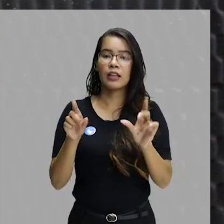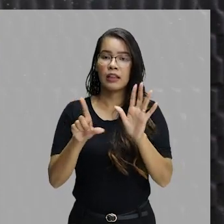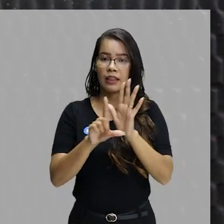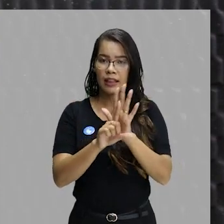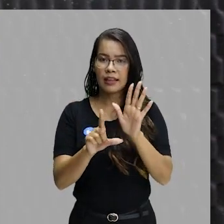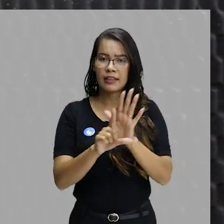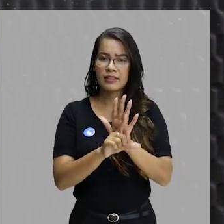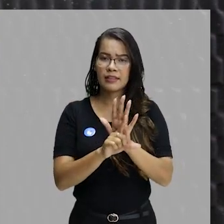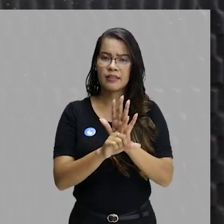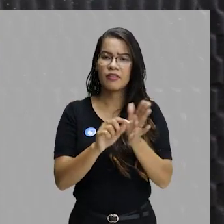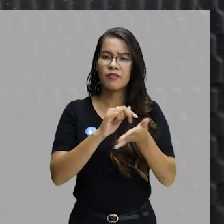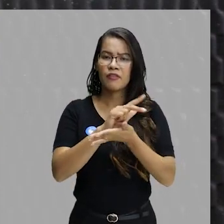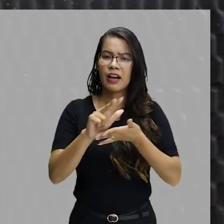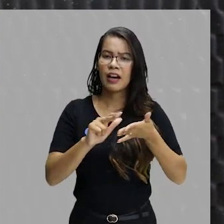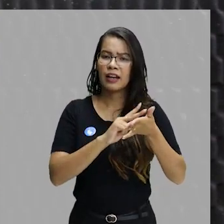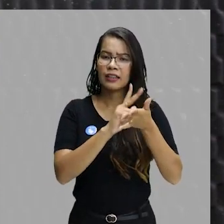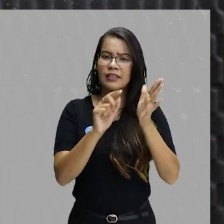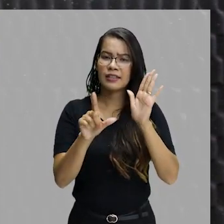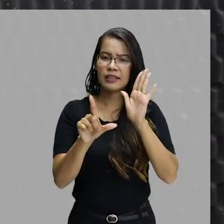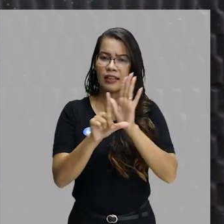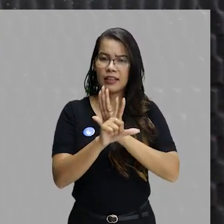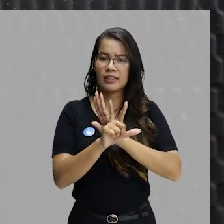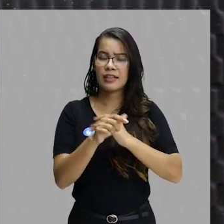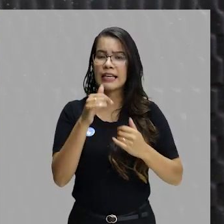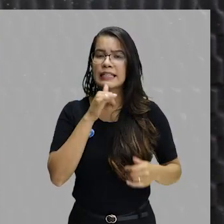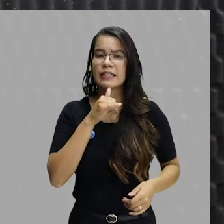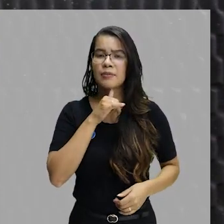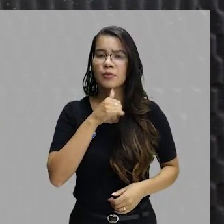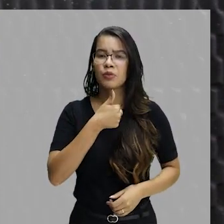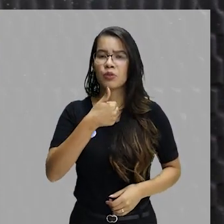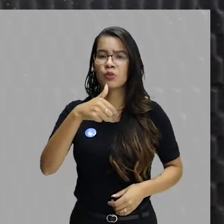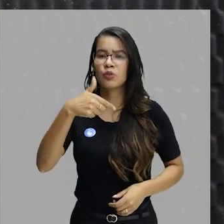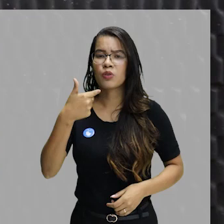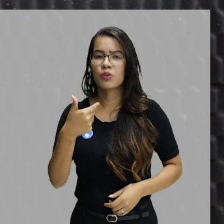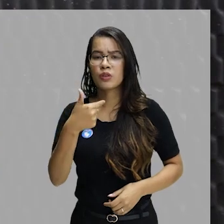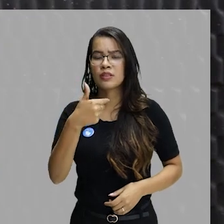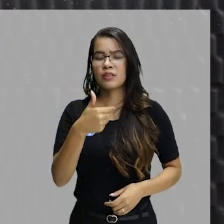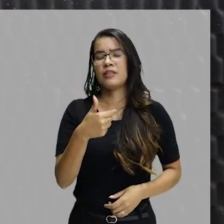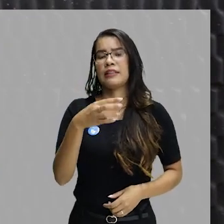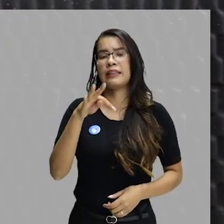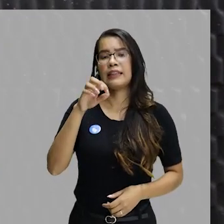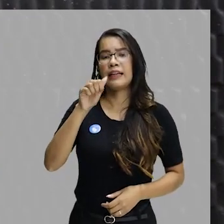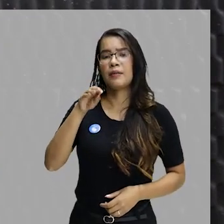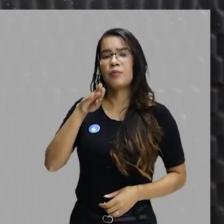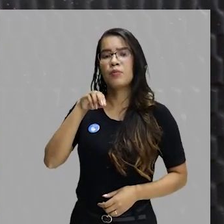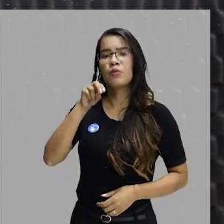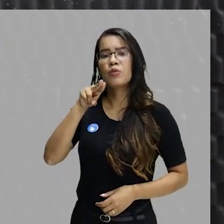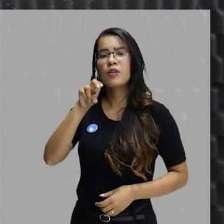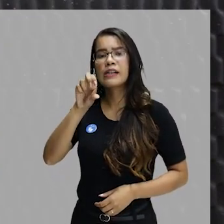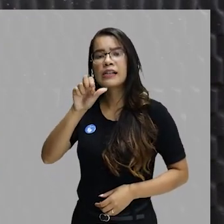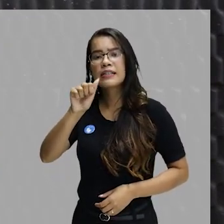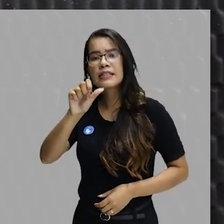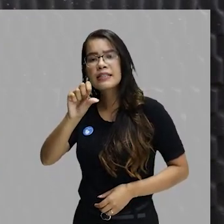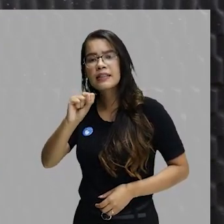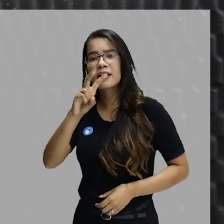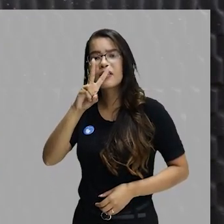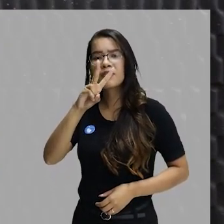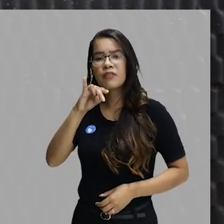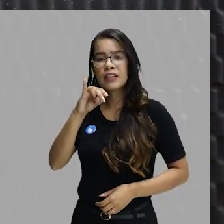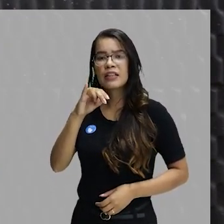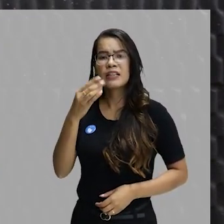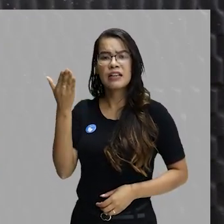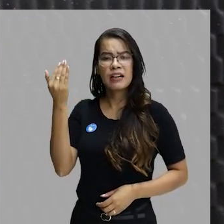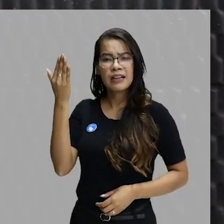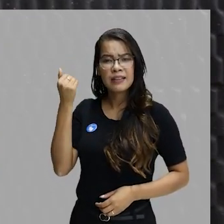Canuleia, a lei das 12 tábuas, direitos que vão abolir a escravidão por dívida, que vão autorizar